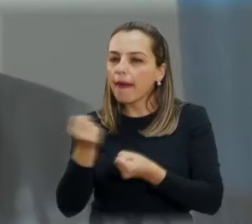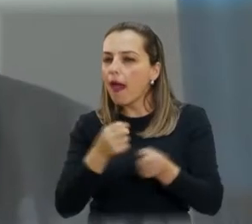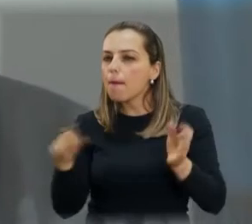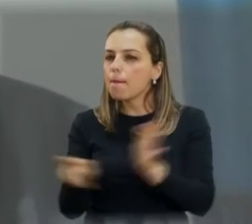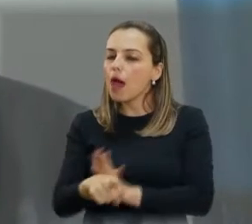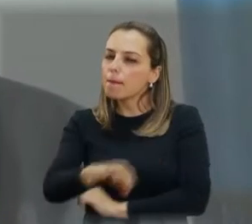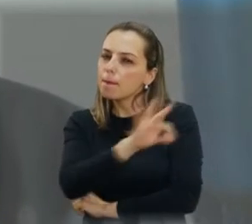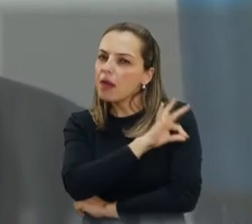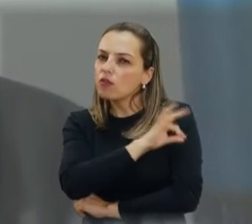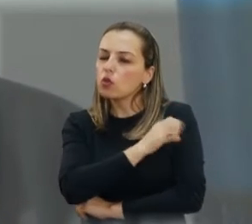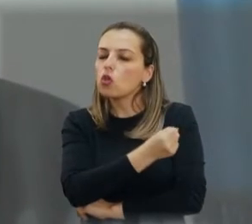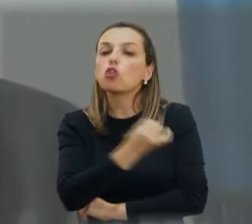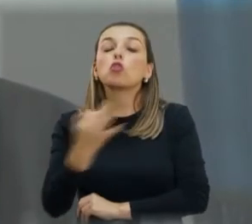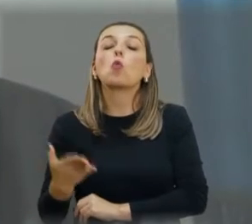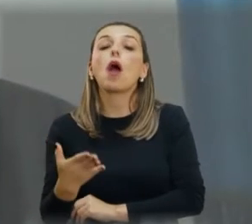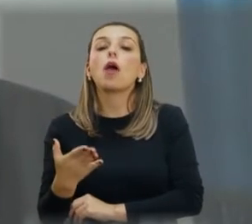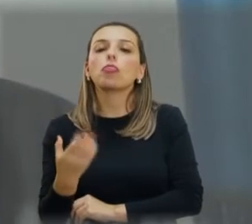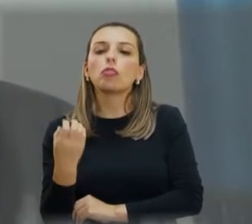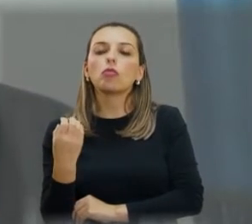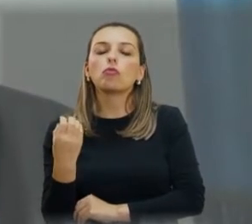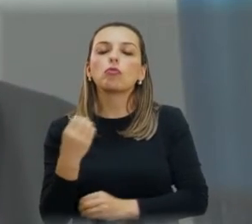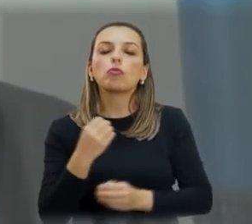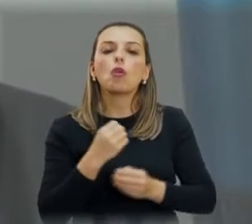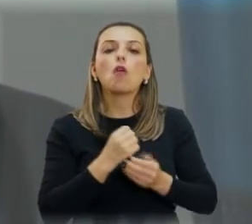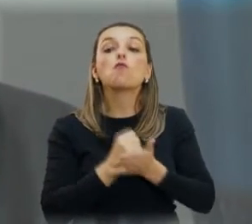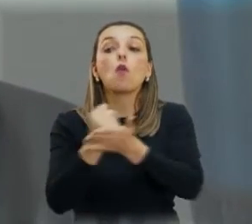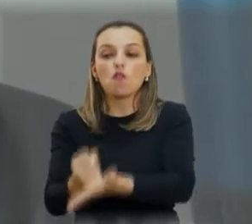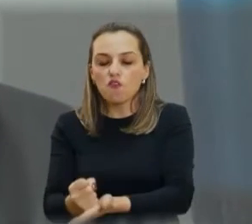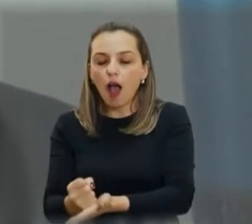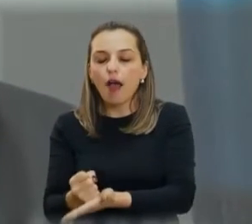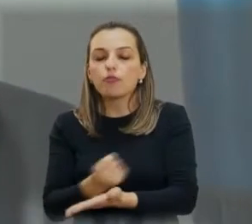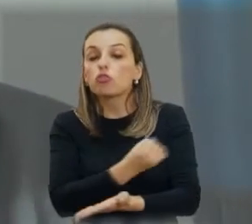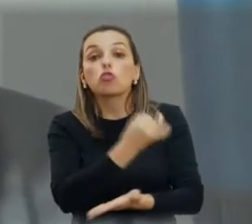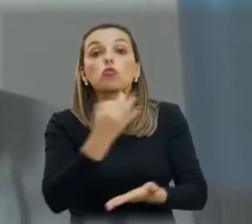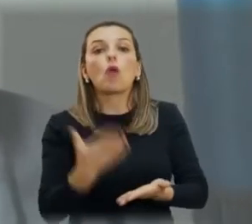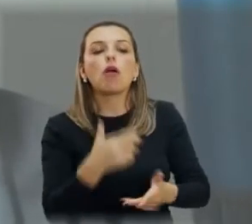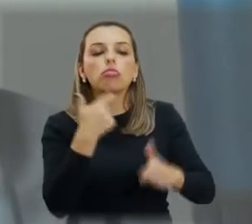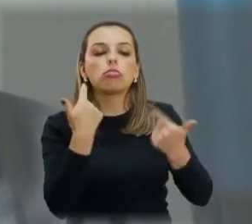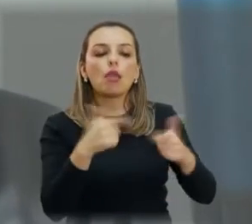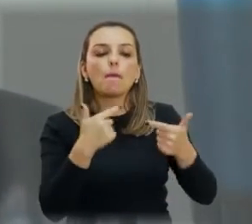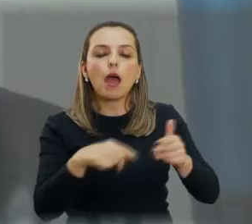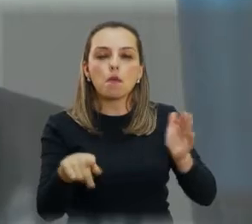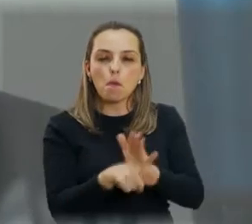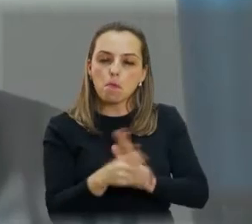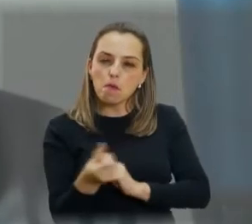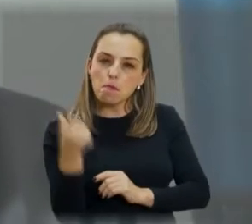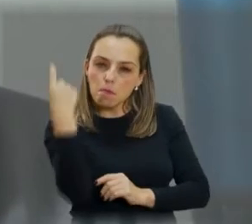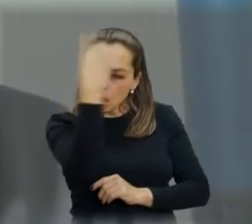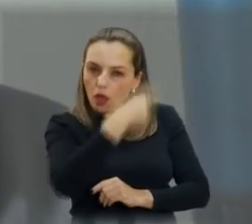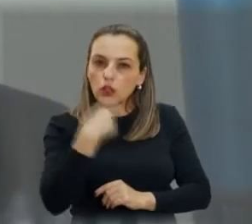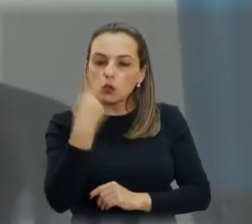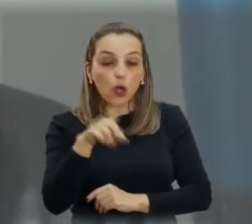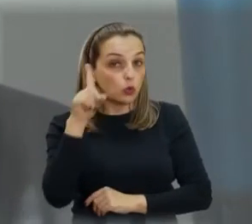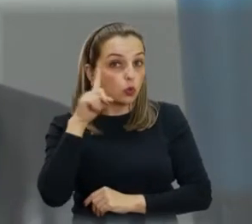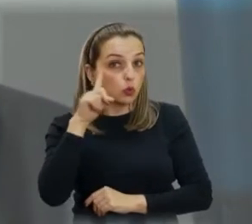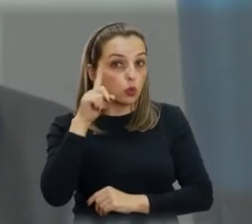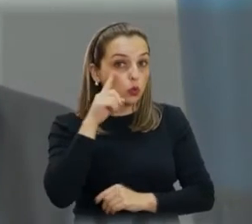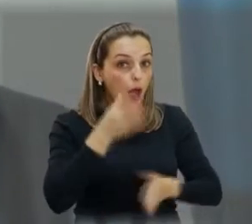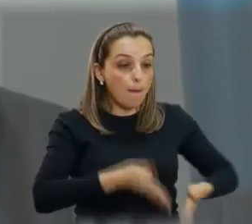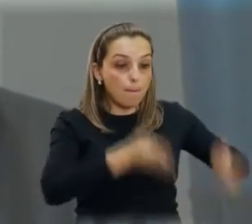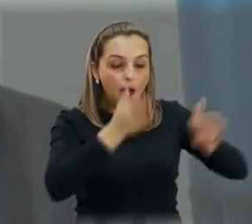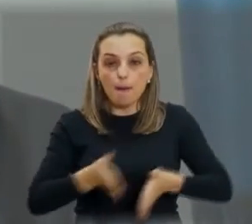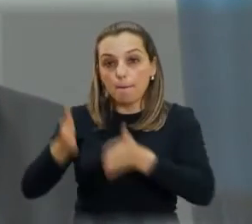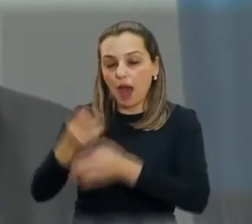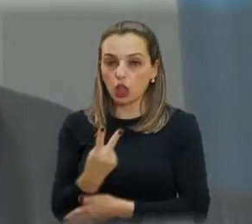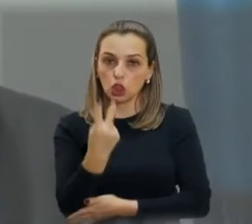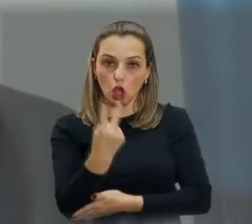na van para a administração do pedágio e quantos funcionários trabalham durante 6 horas/dia nas duas cabines, realizando cobranças